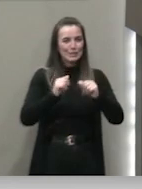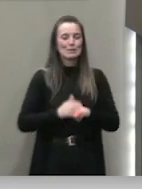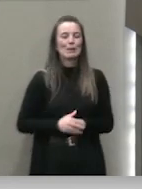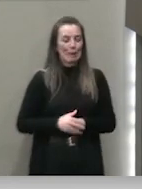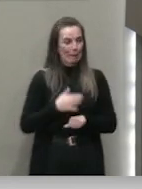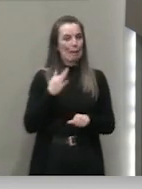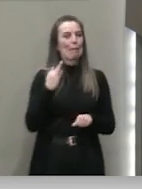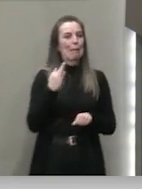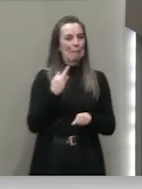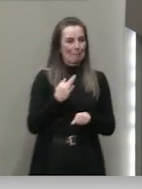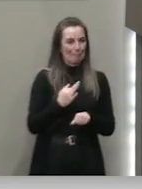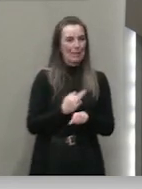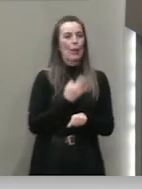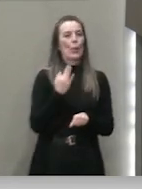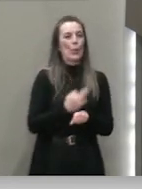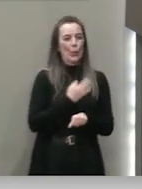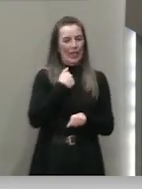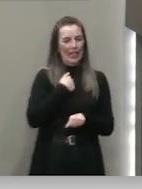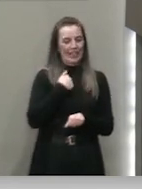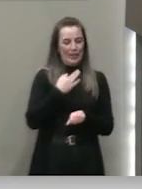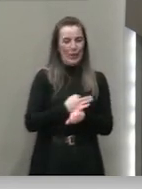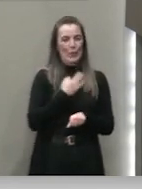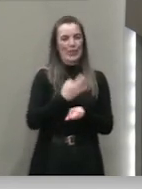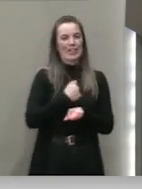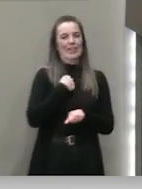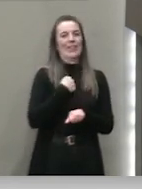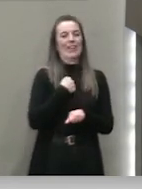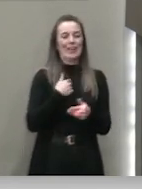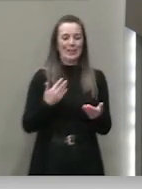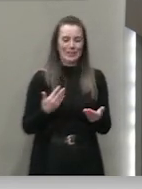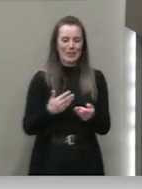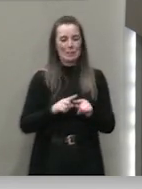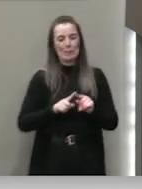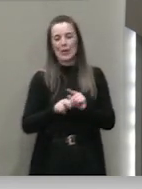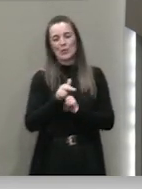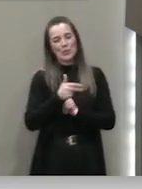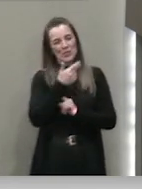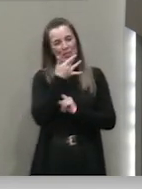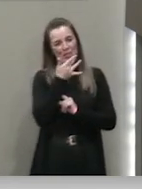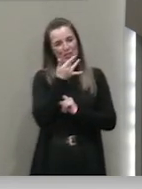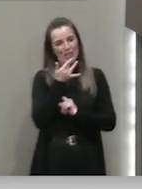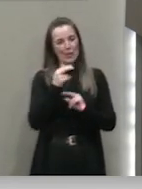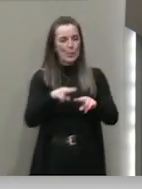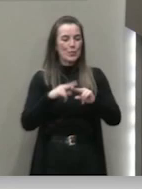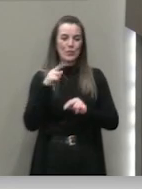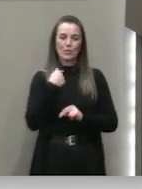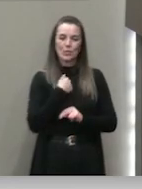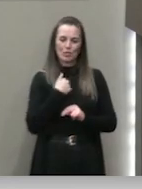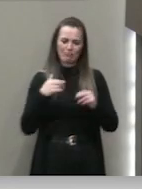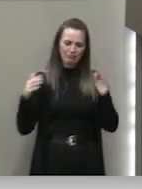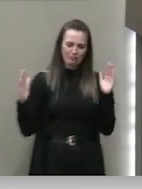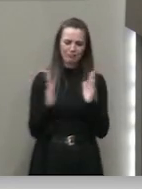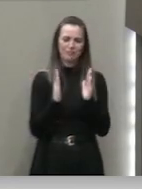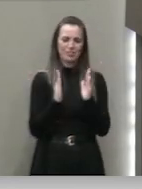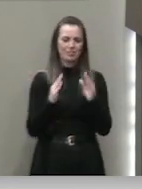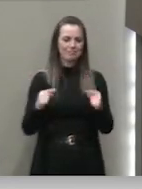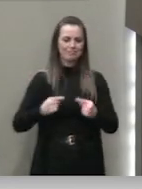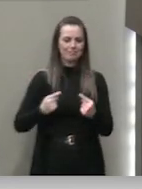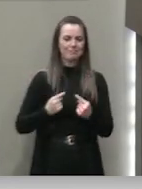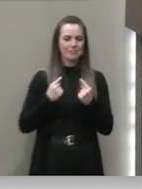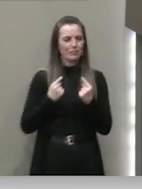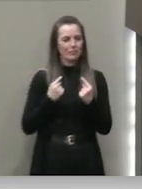fácil, né? Mas nunca foi fácil, né, gurias? Então, a gente encara os desafios de forma tranquila e